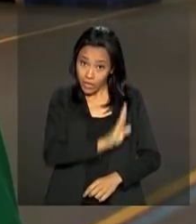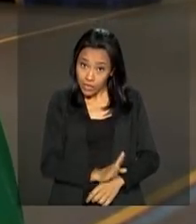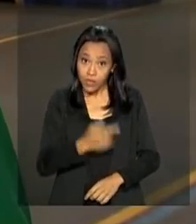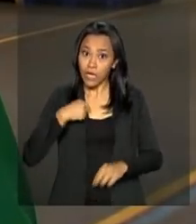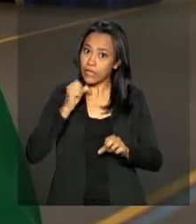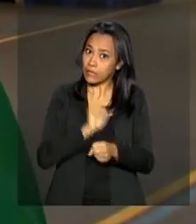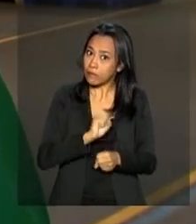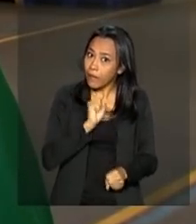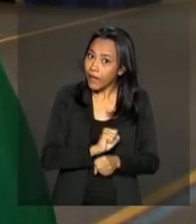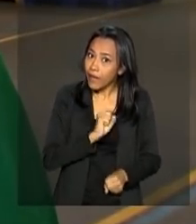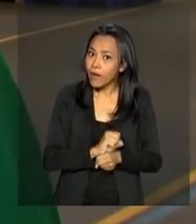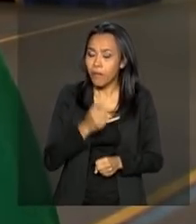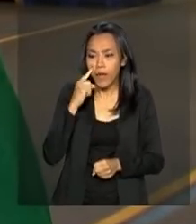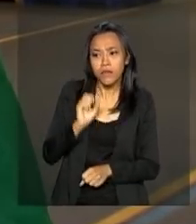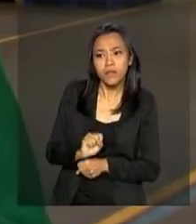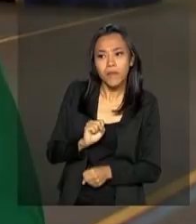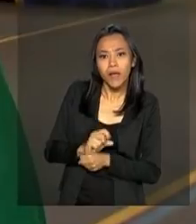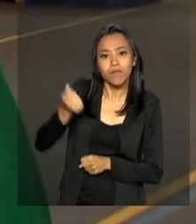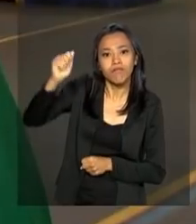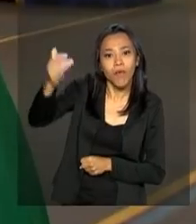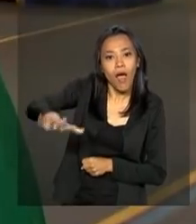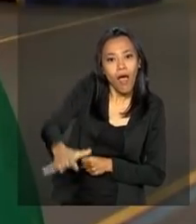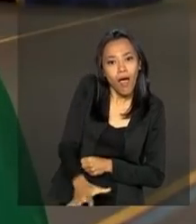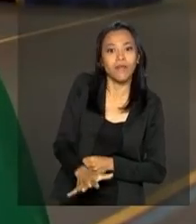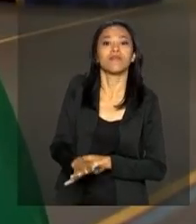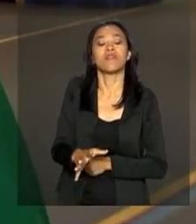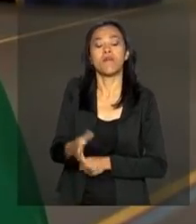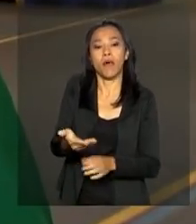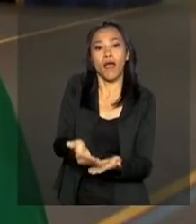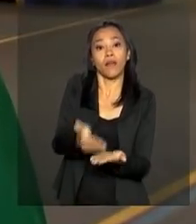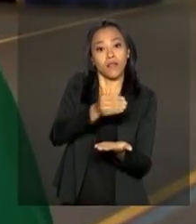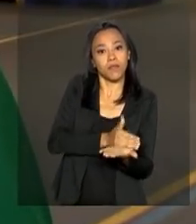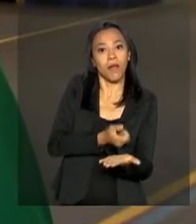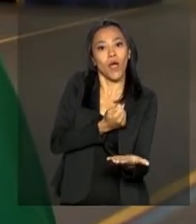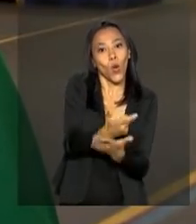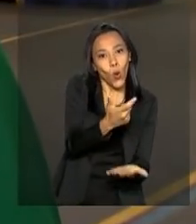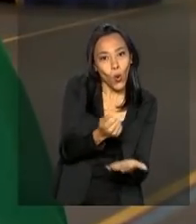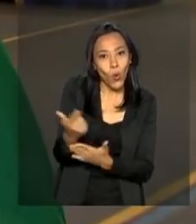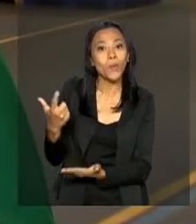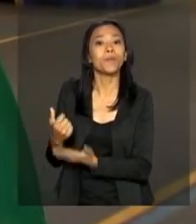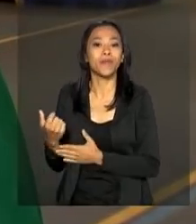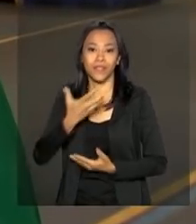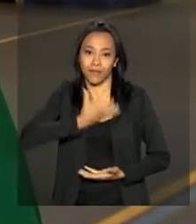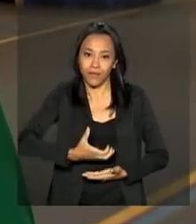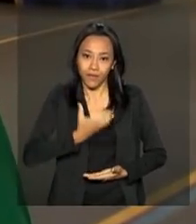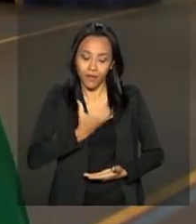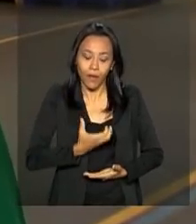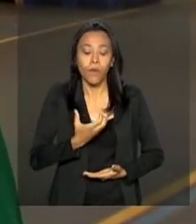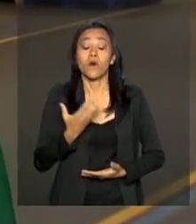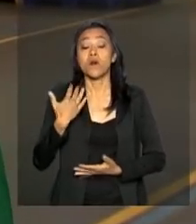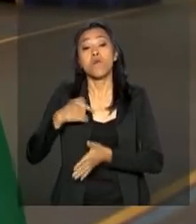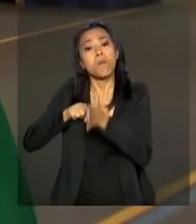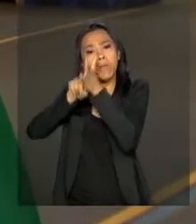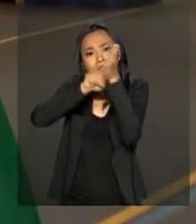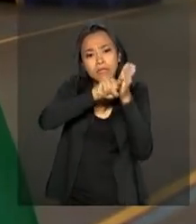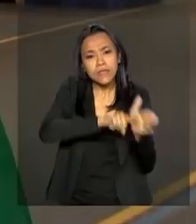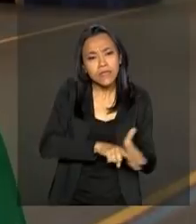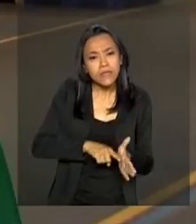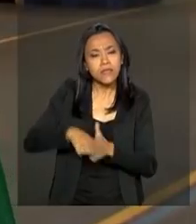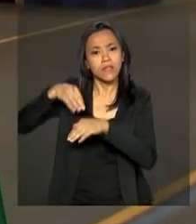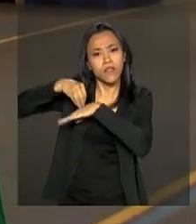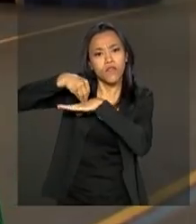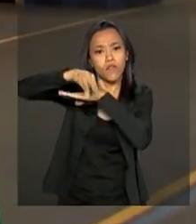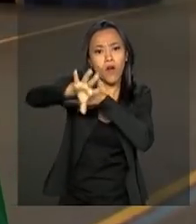para aproveitar as ofertas e antecipar as suas compras de final de ano. Um estudo aponta que 30%